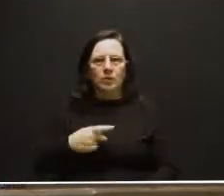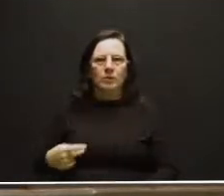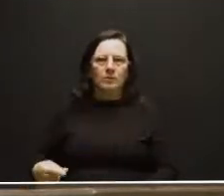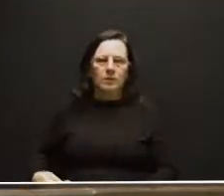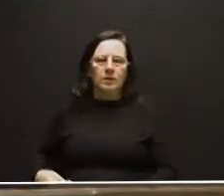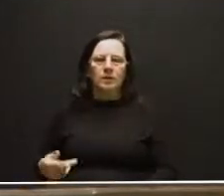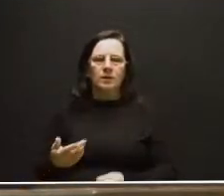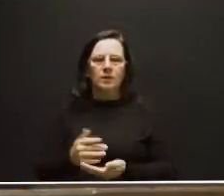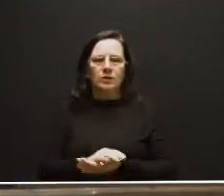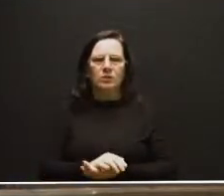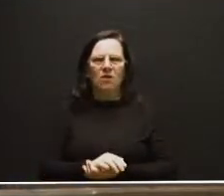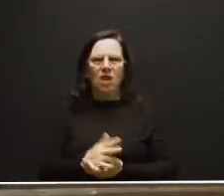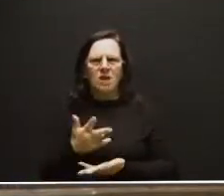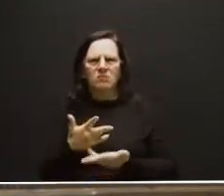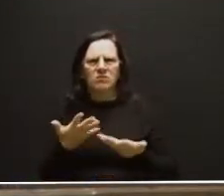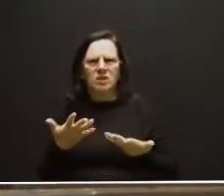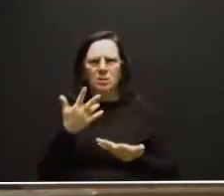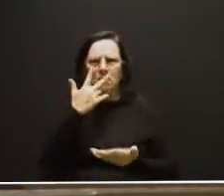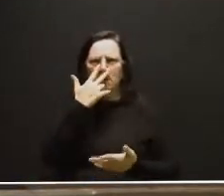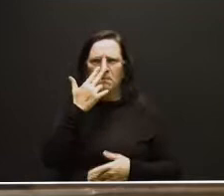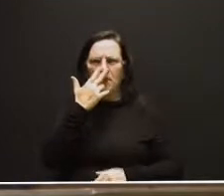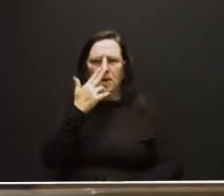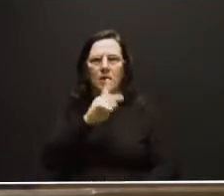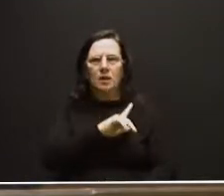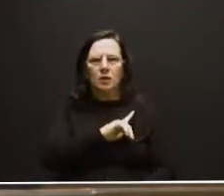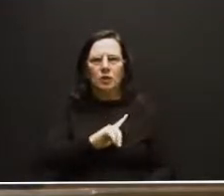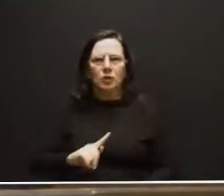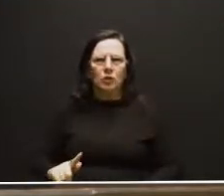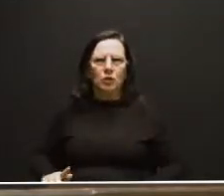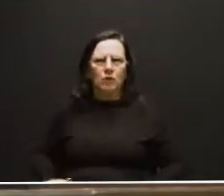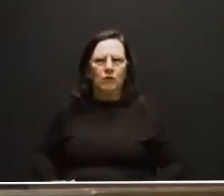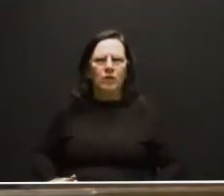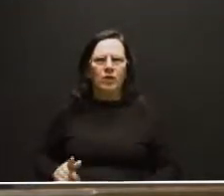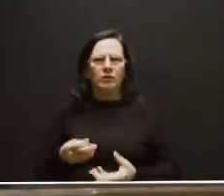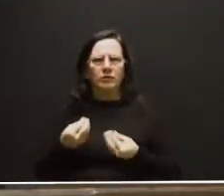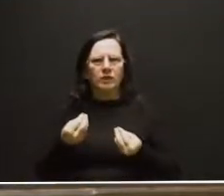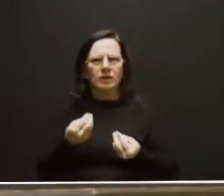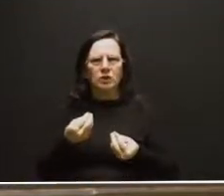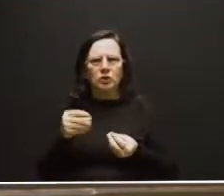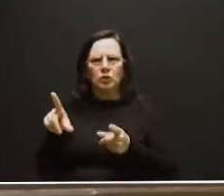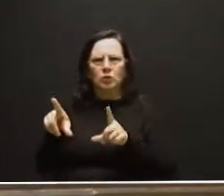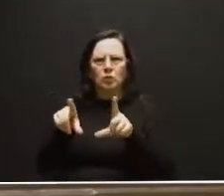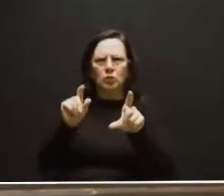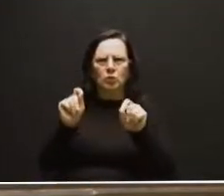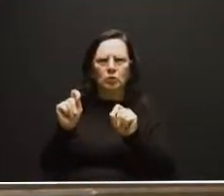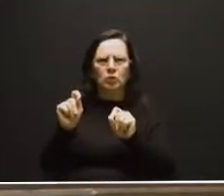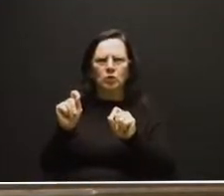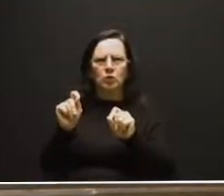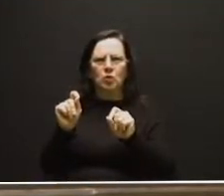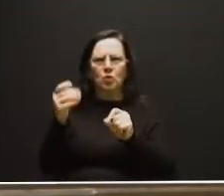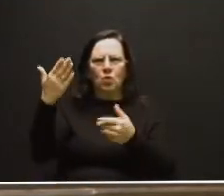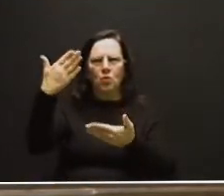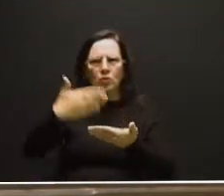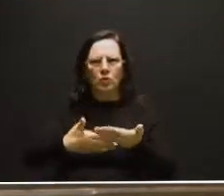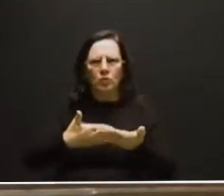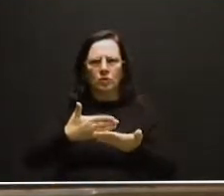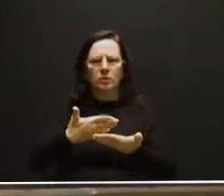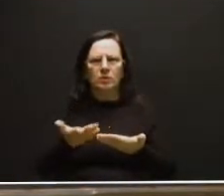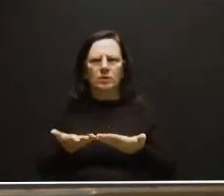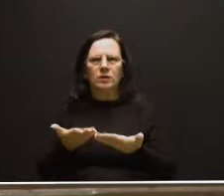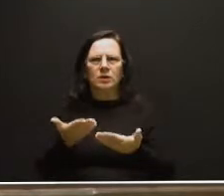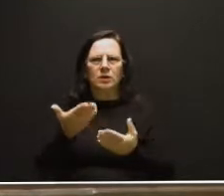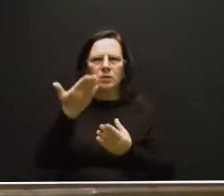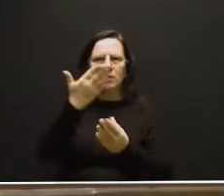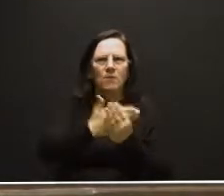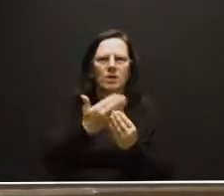às vezes me parece que o governo quando faz essa má escolha de colocar à frente de pastas tão importante e